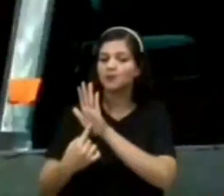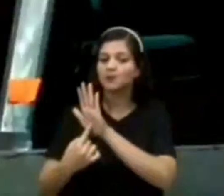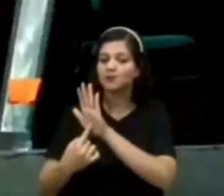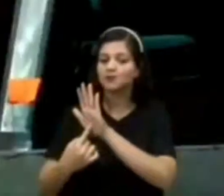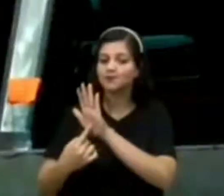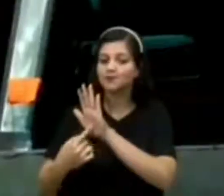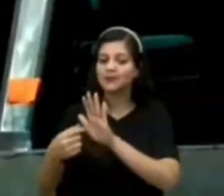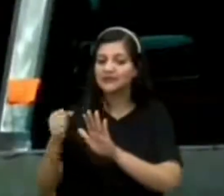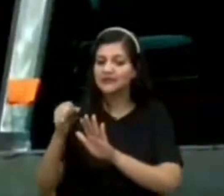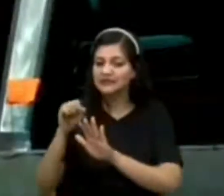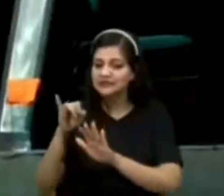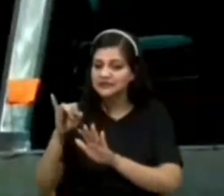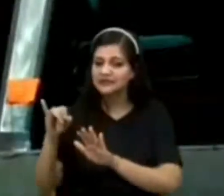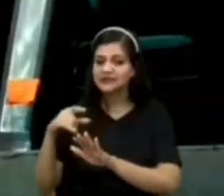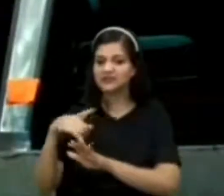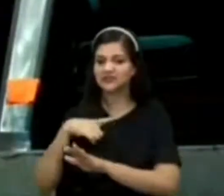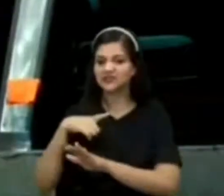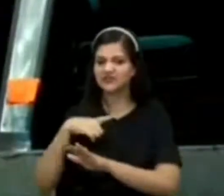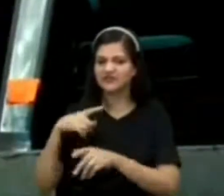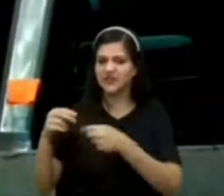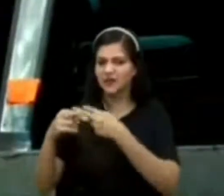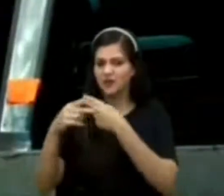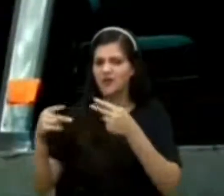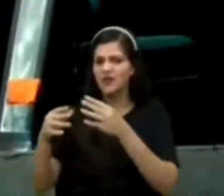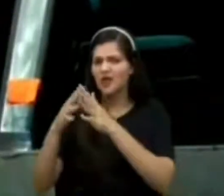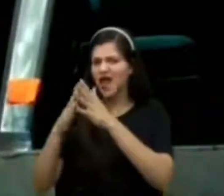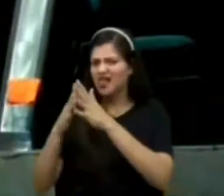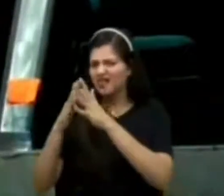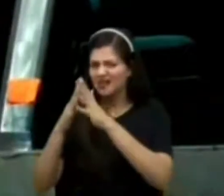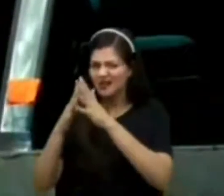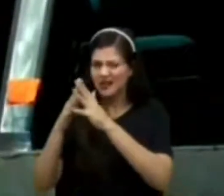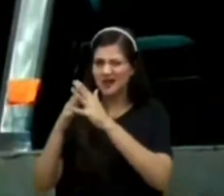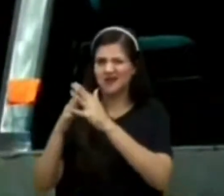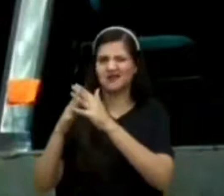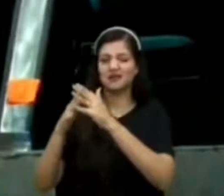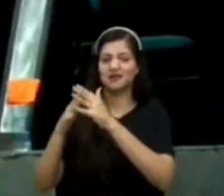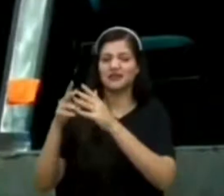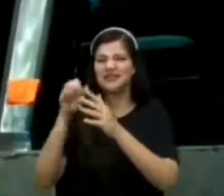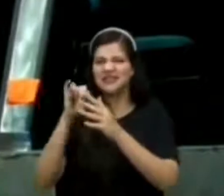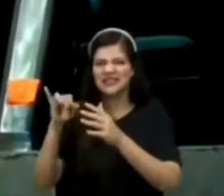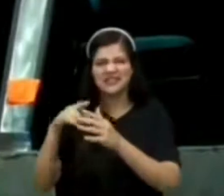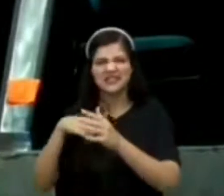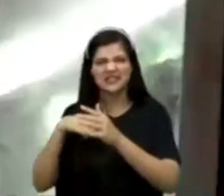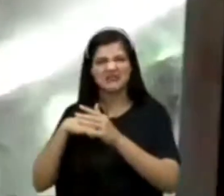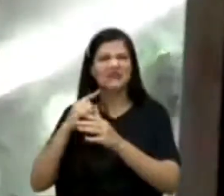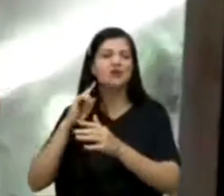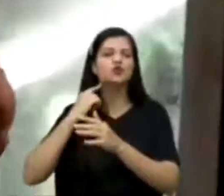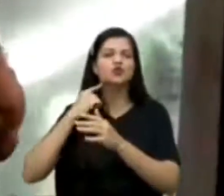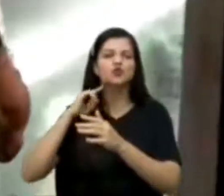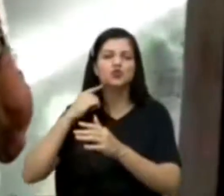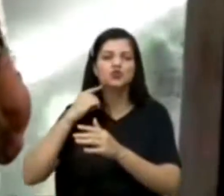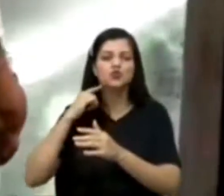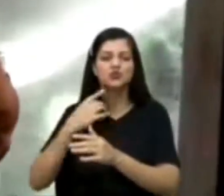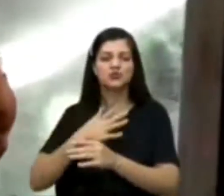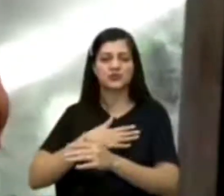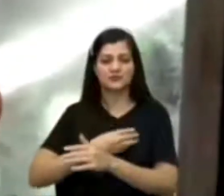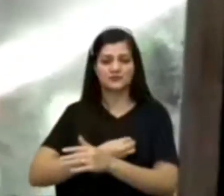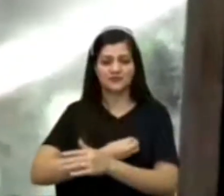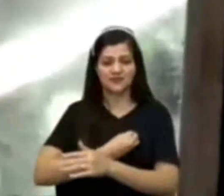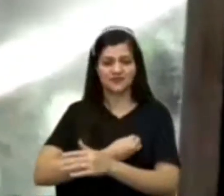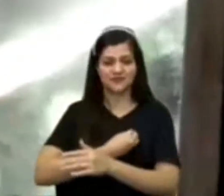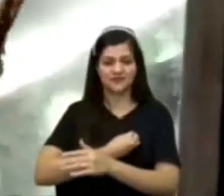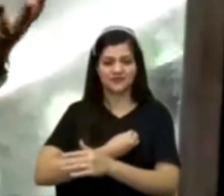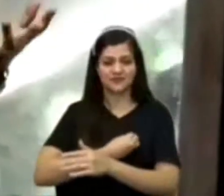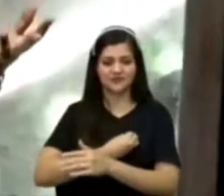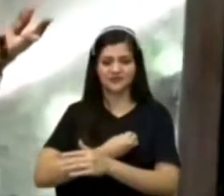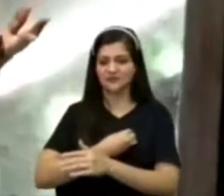se tiver coisas impedindo, se tiver coisas sujeiras na minha vida,